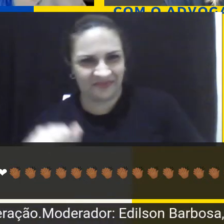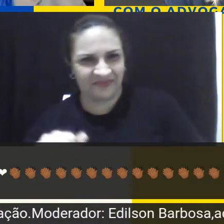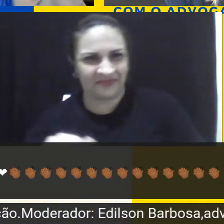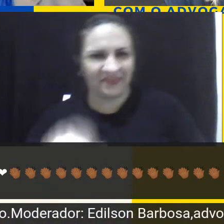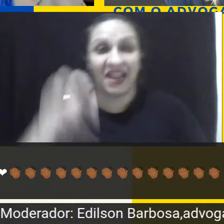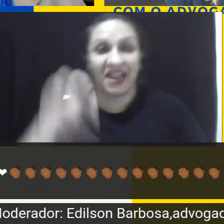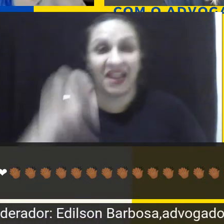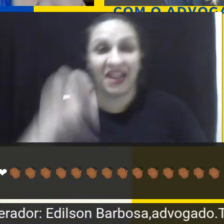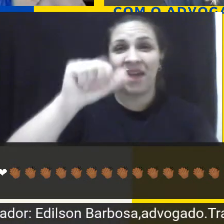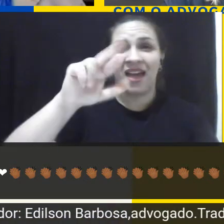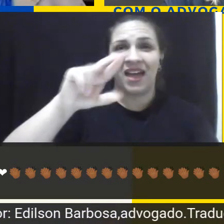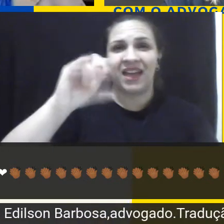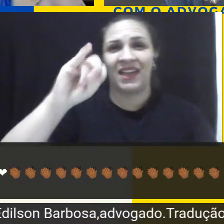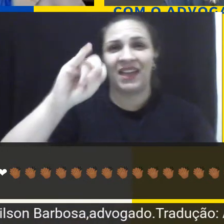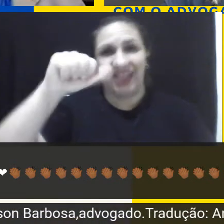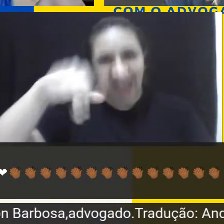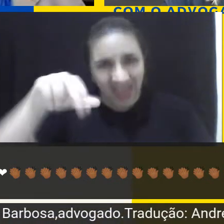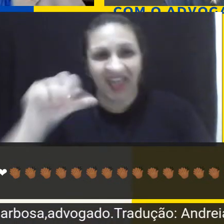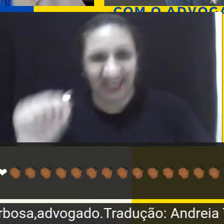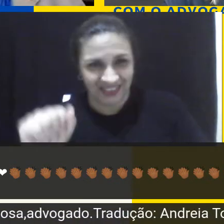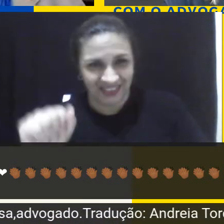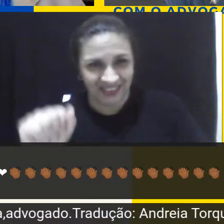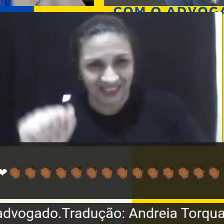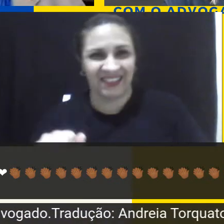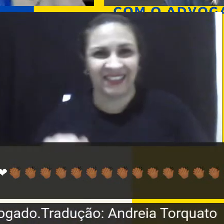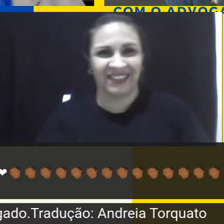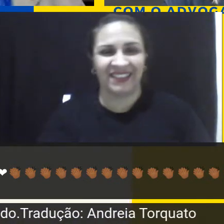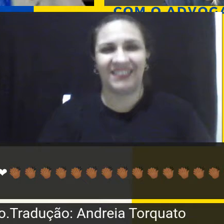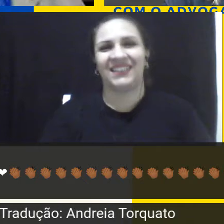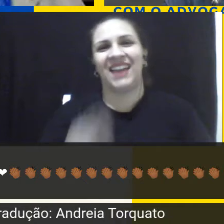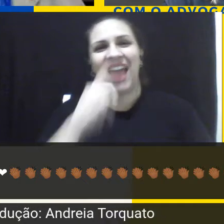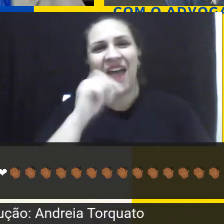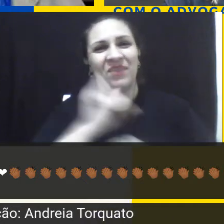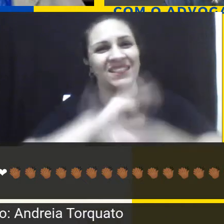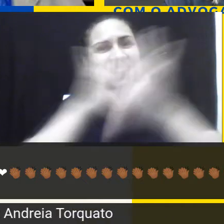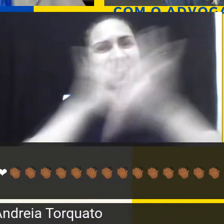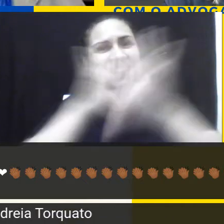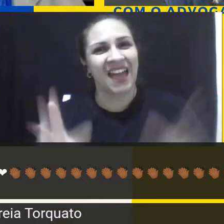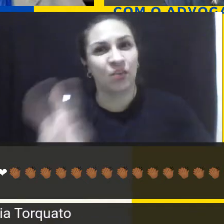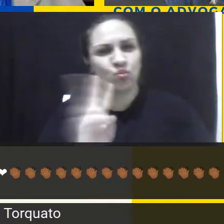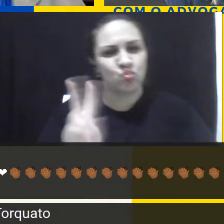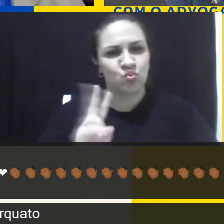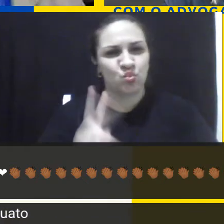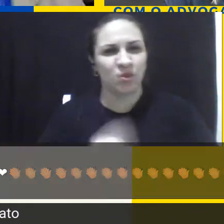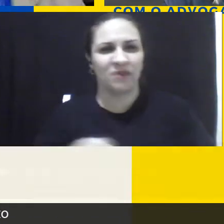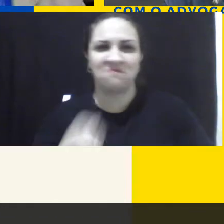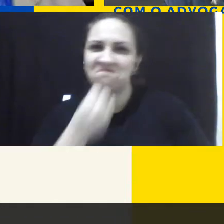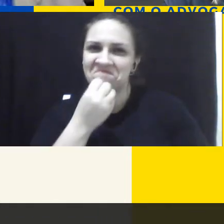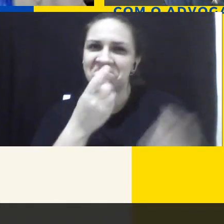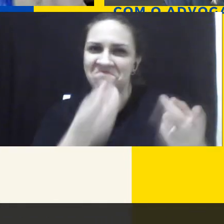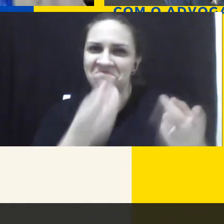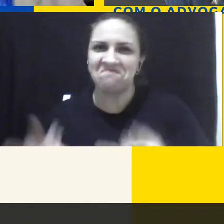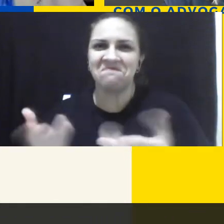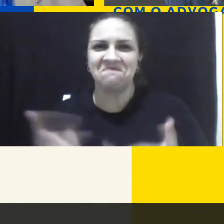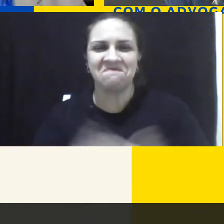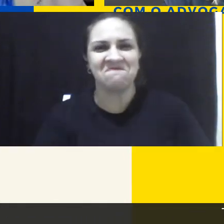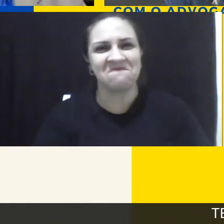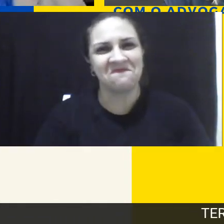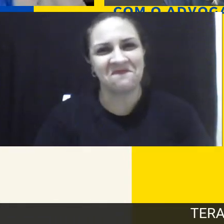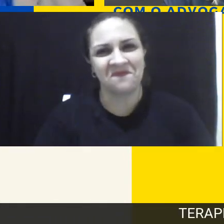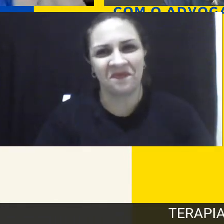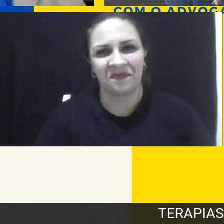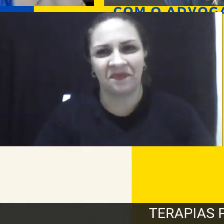aba, da Mariana Interação Figueiredo? das Claras. Ah, legal. Seja bem-vindo, Mariana.